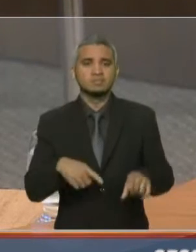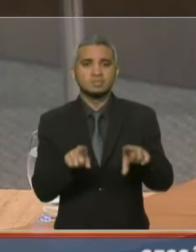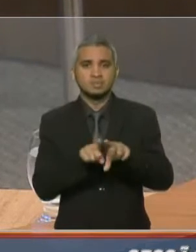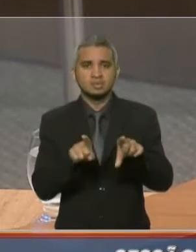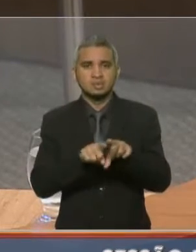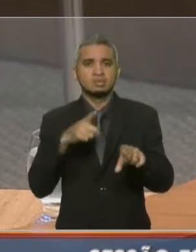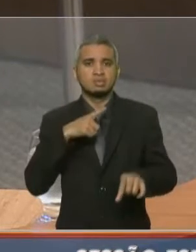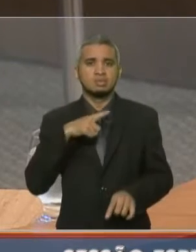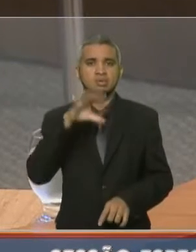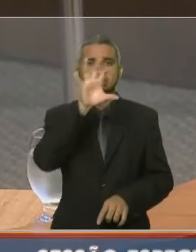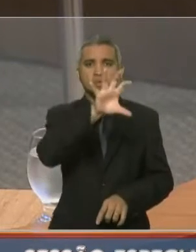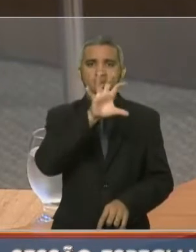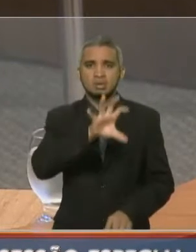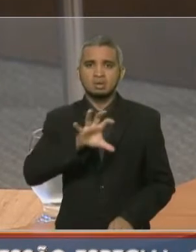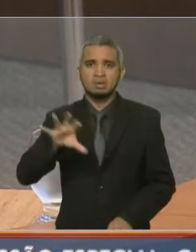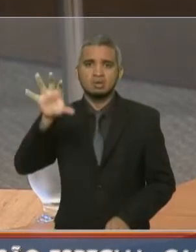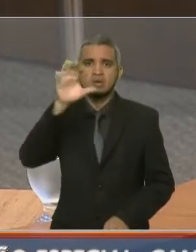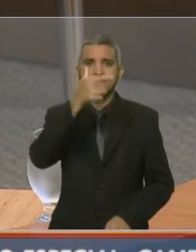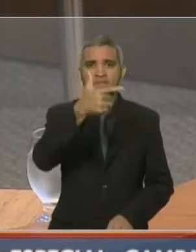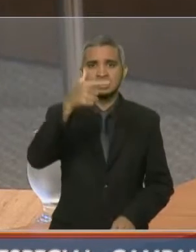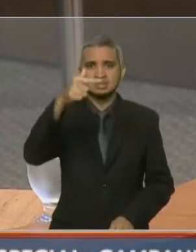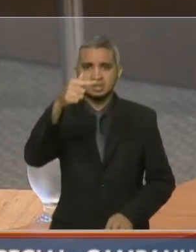assembleias estaduais, de